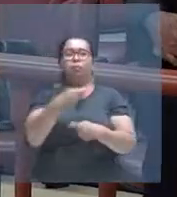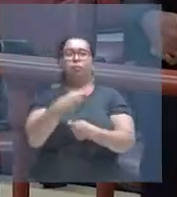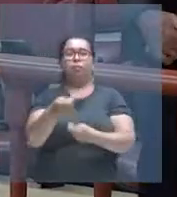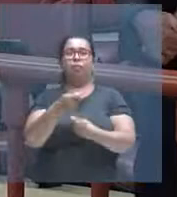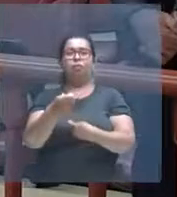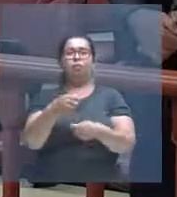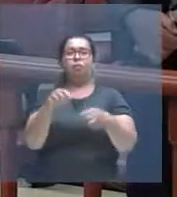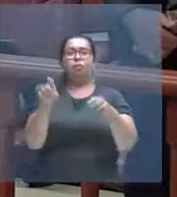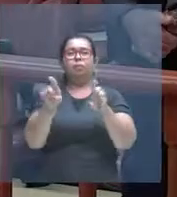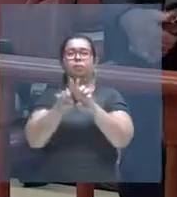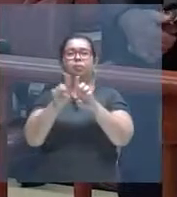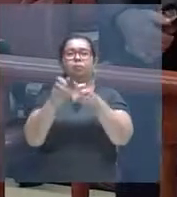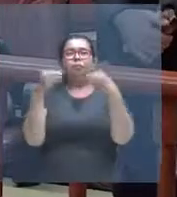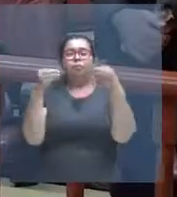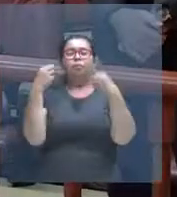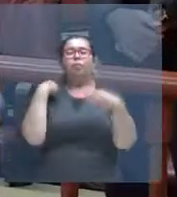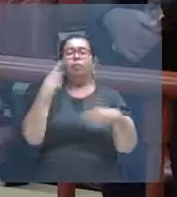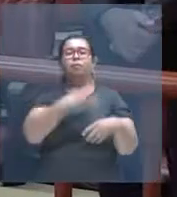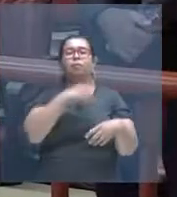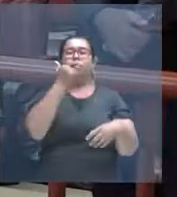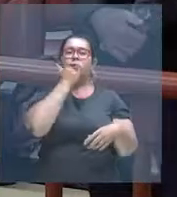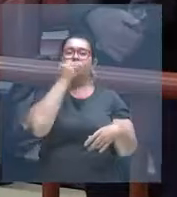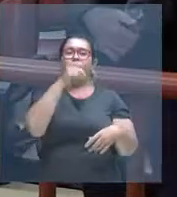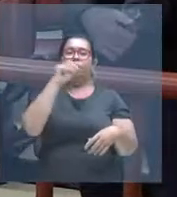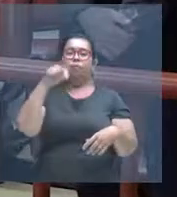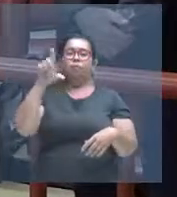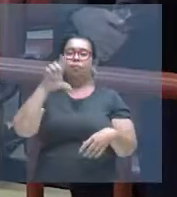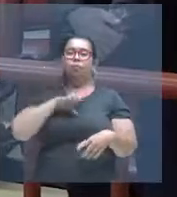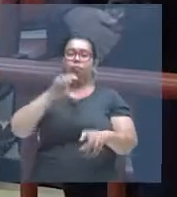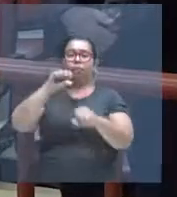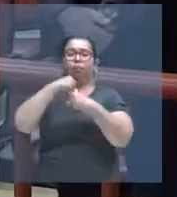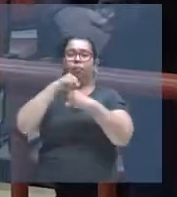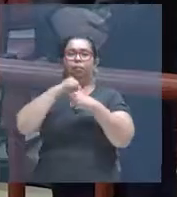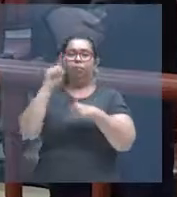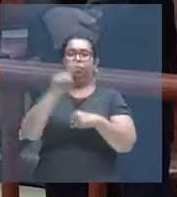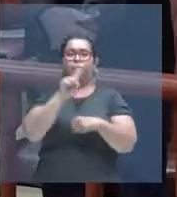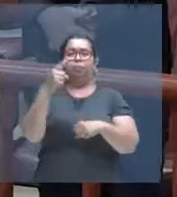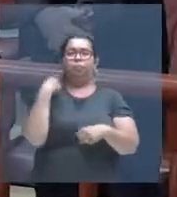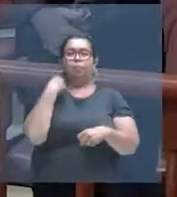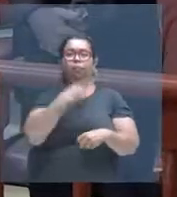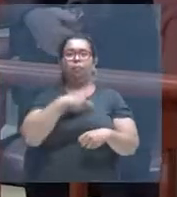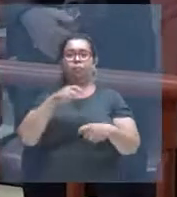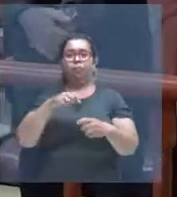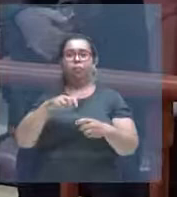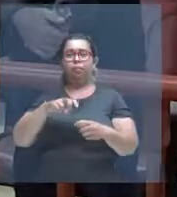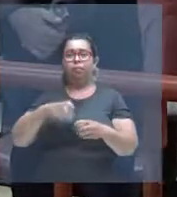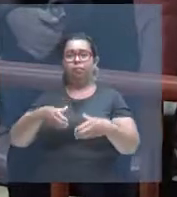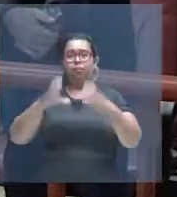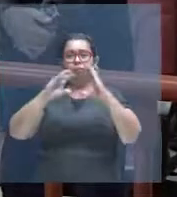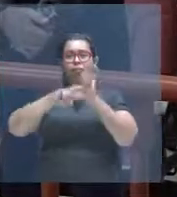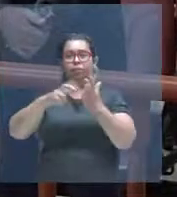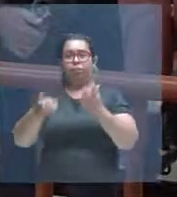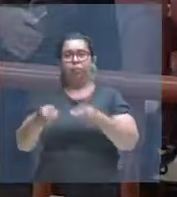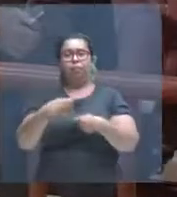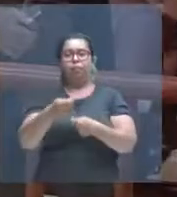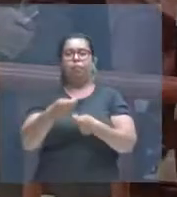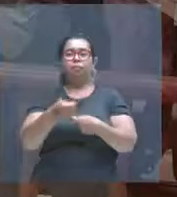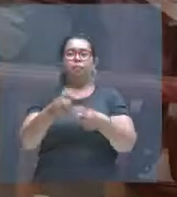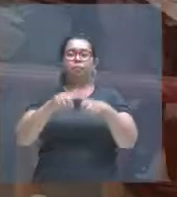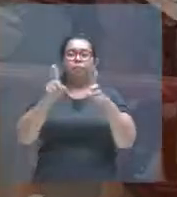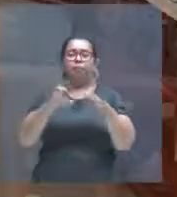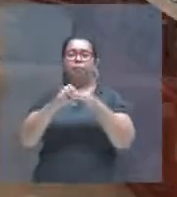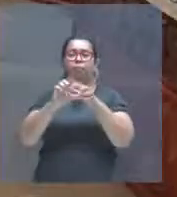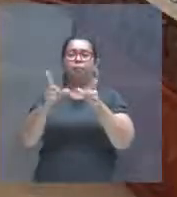nossas dívidas, assim como nós perdoamos aos nossos devedores. E não nos deixeis cair em tentação,